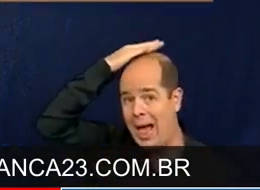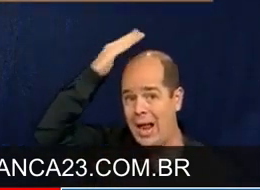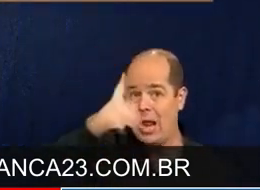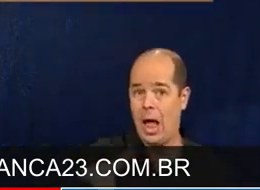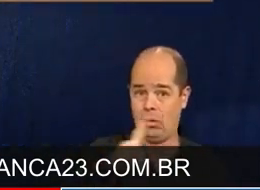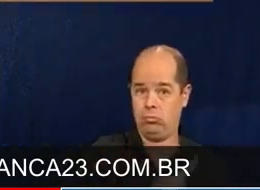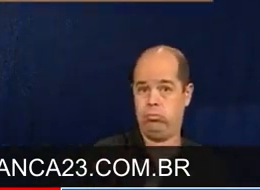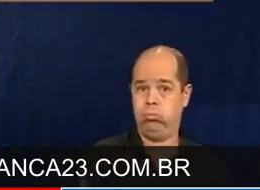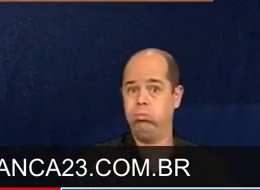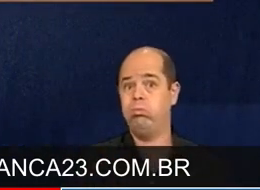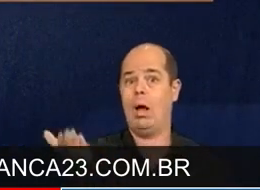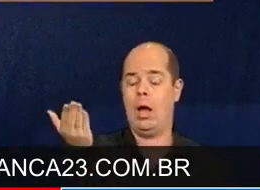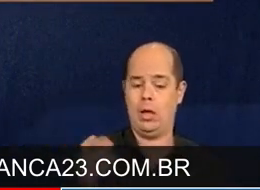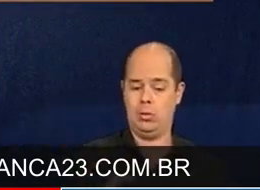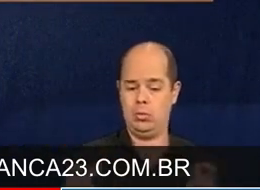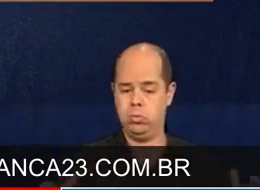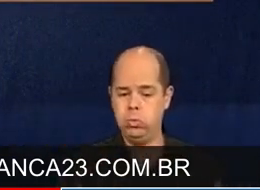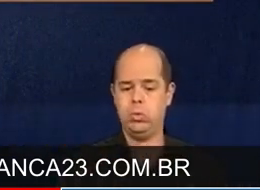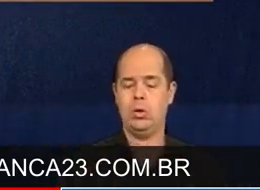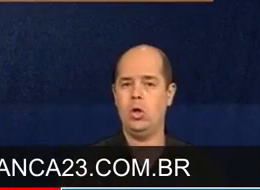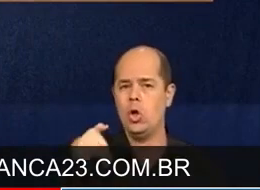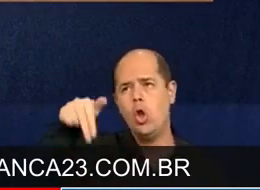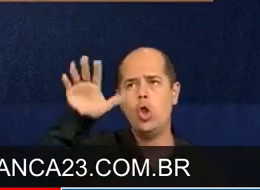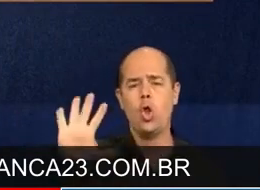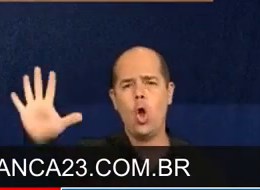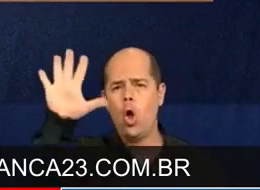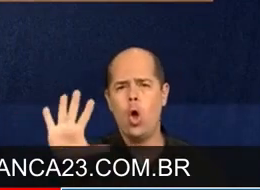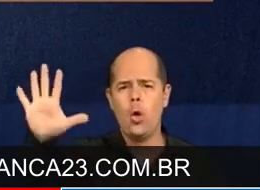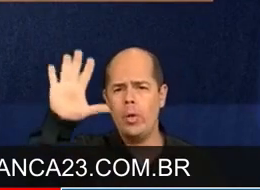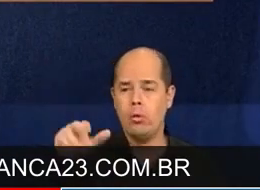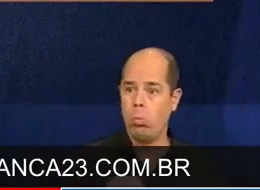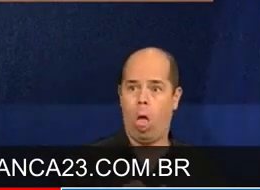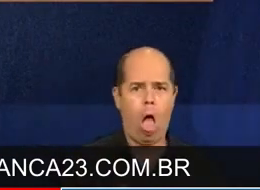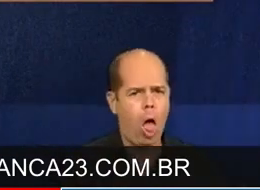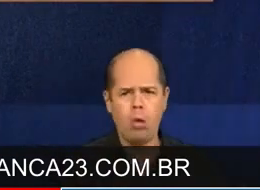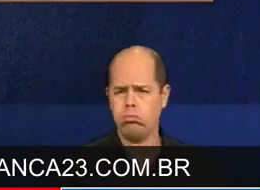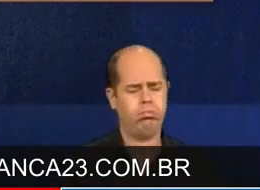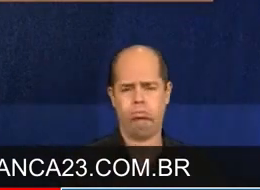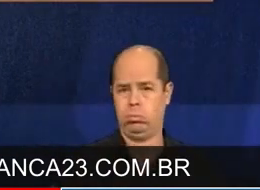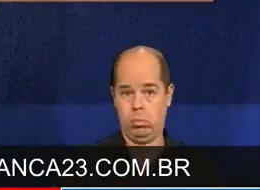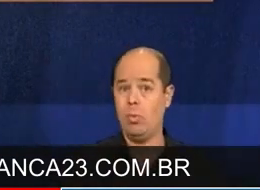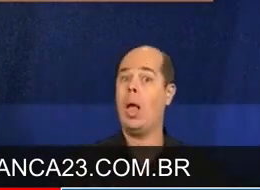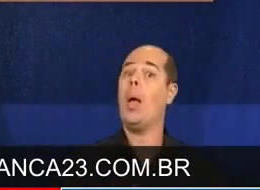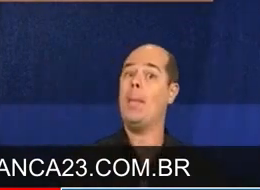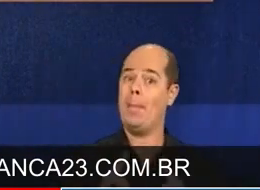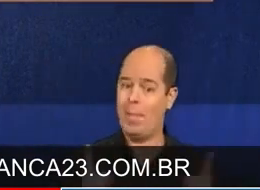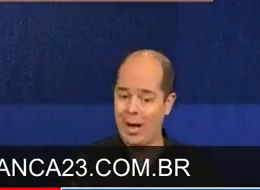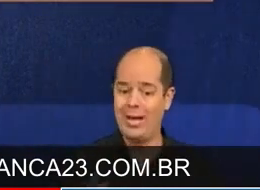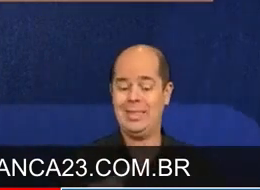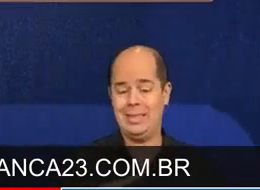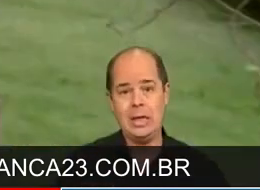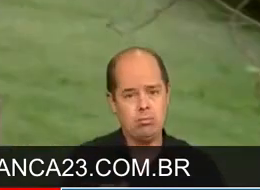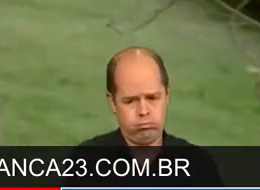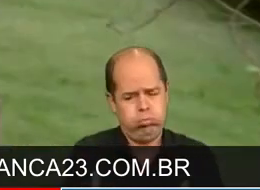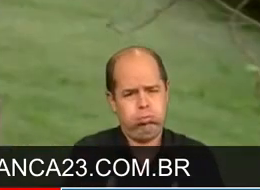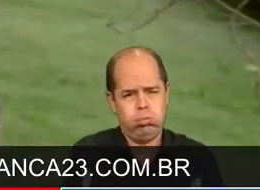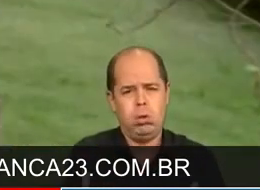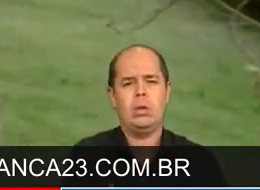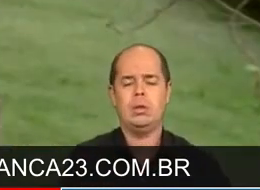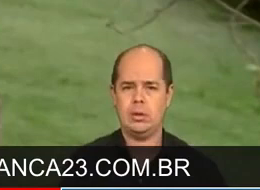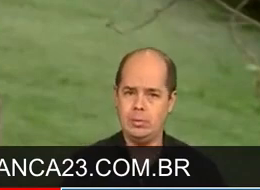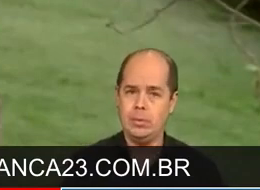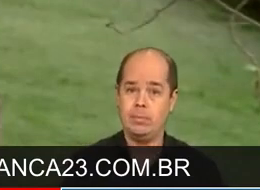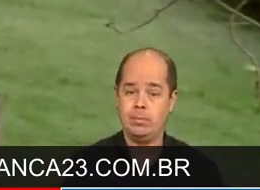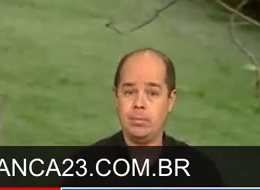de registros. Já o nordeste não deve atingir nível epidêmico, mas lá os casos também podem crescer. Se nada